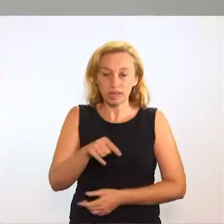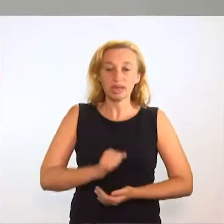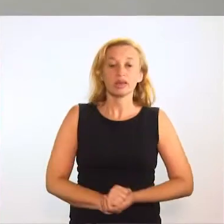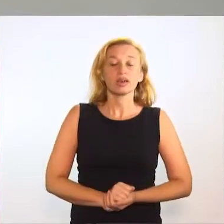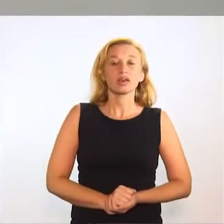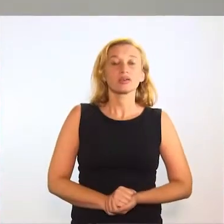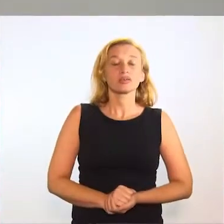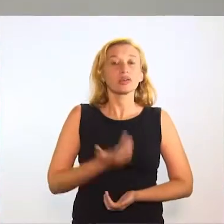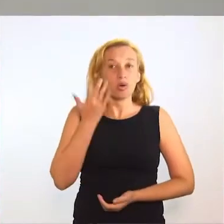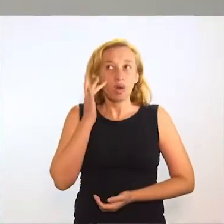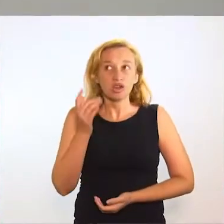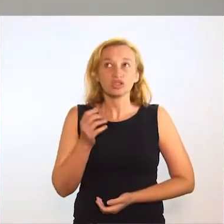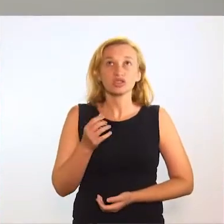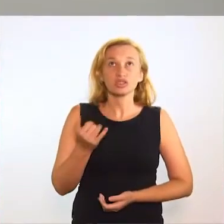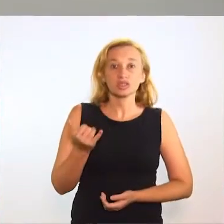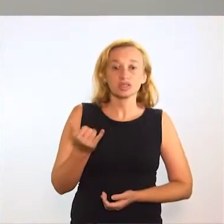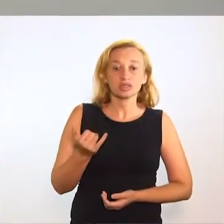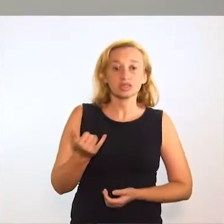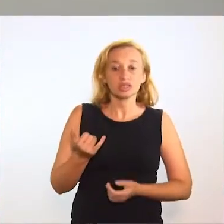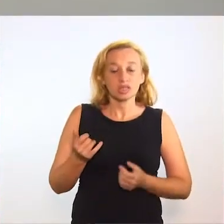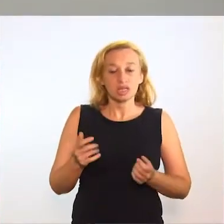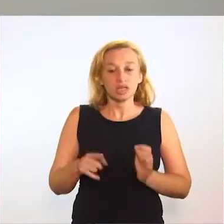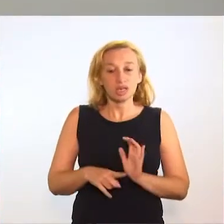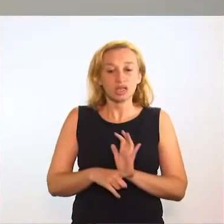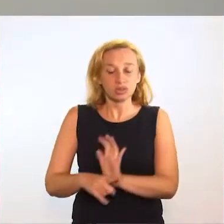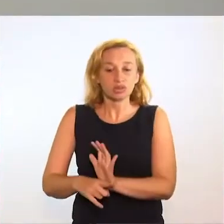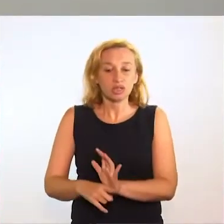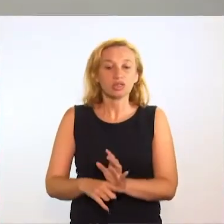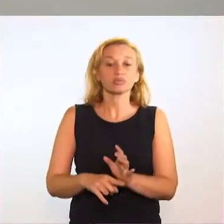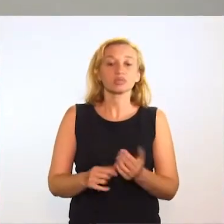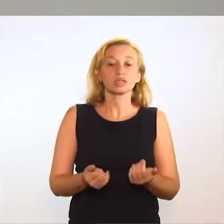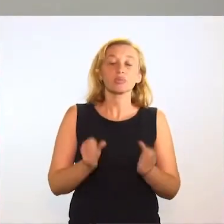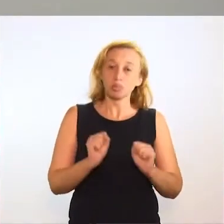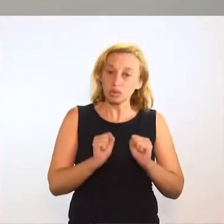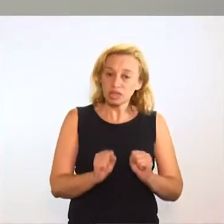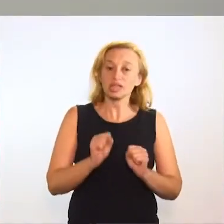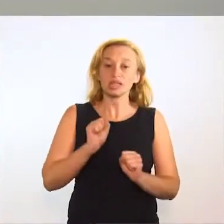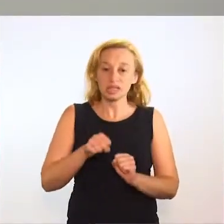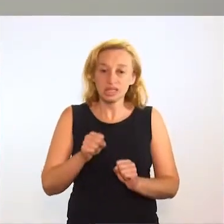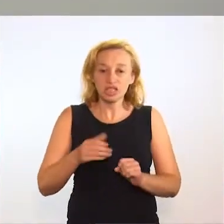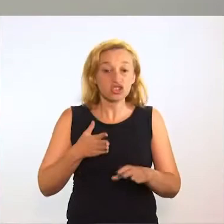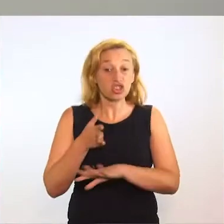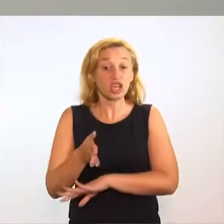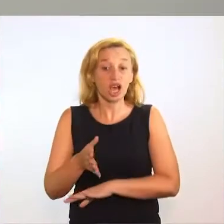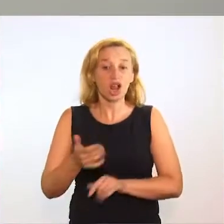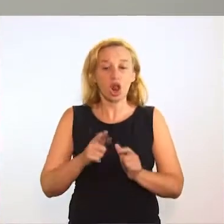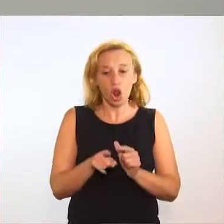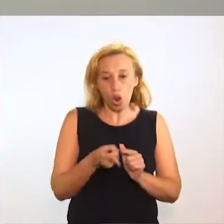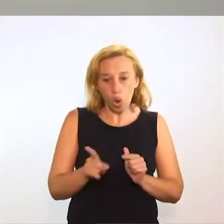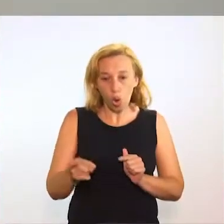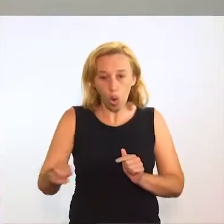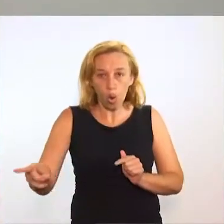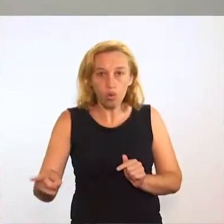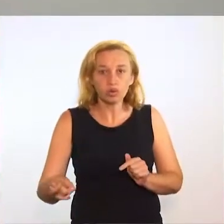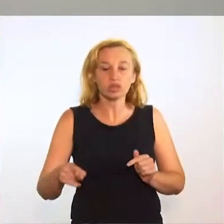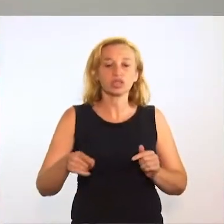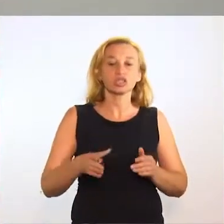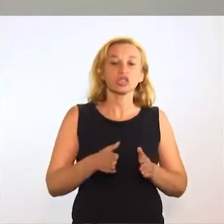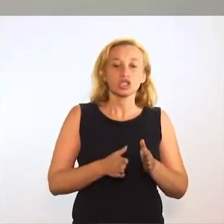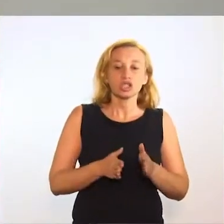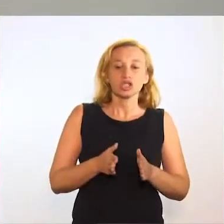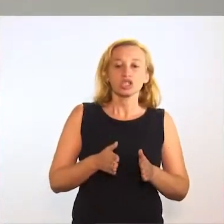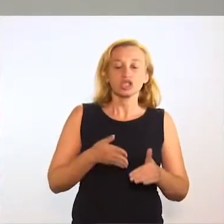lugares, né? Então, acho que tem muito isso também, o que nos possibilitou a ver que a gente também poderia, de alguma forma, chegar mais longe,